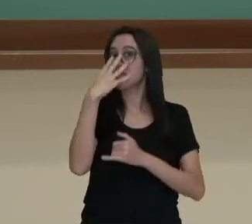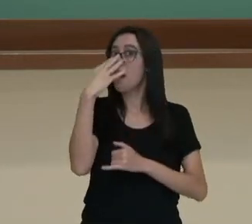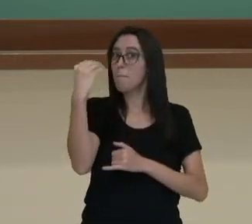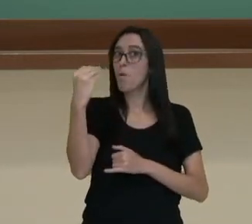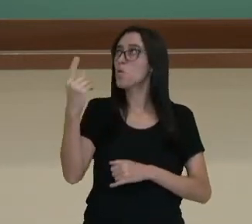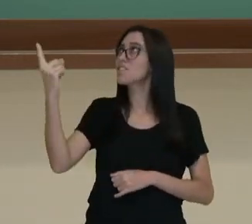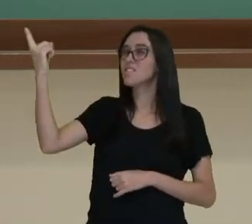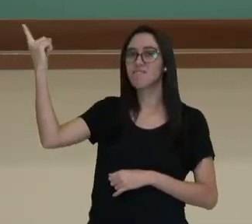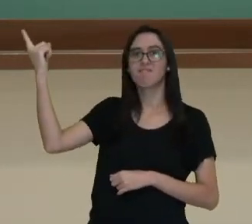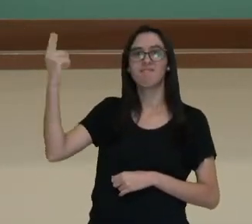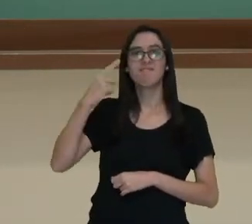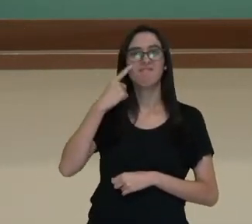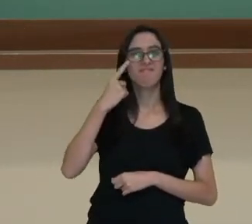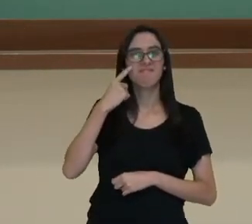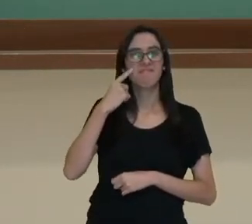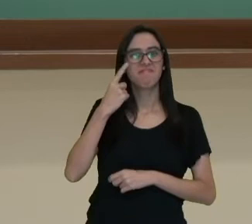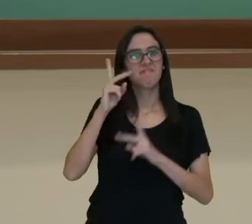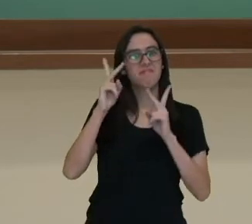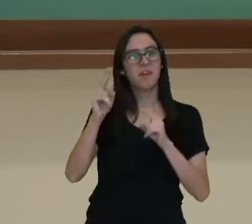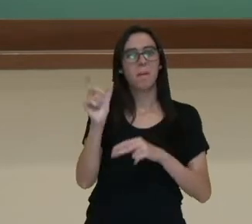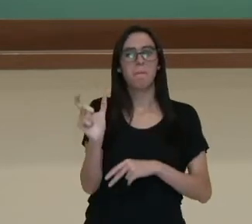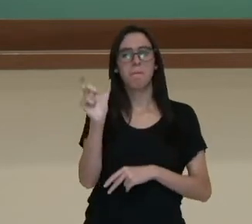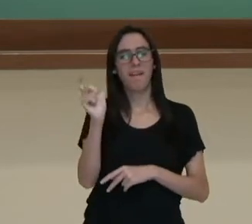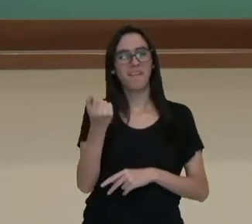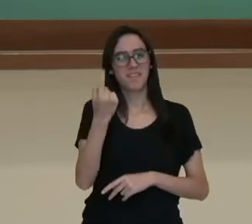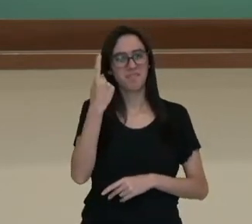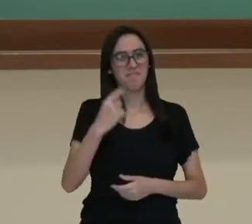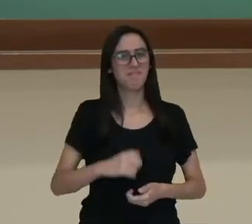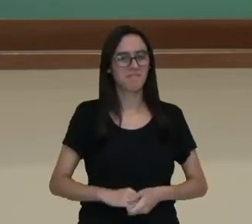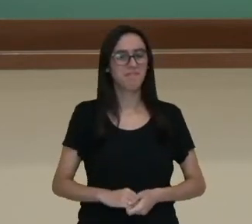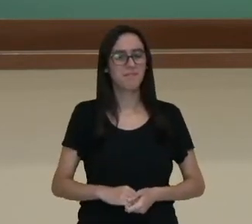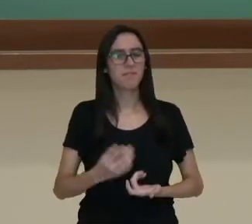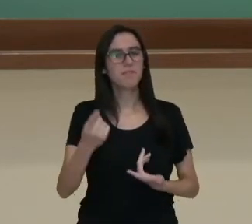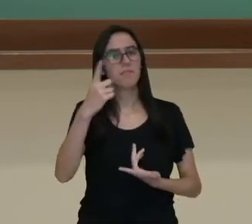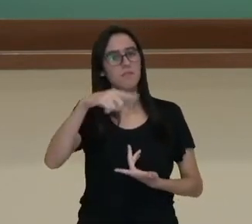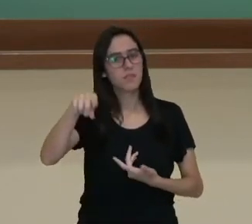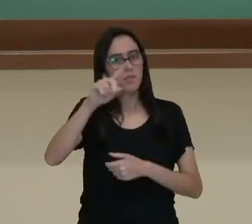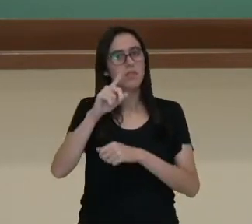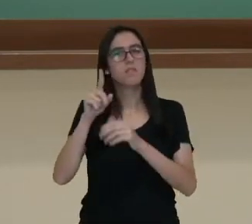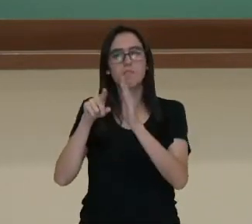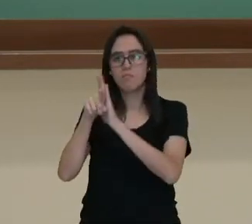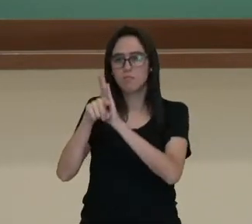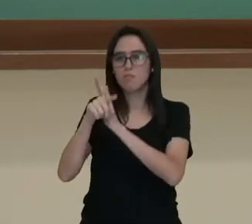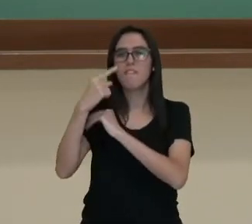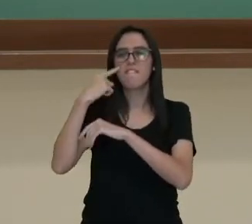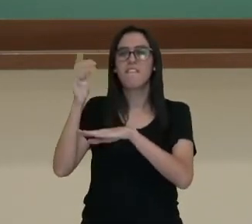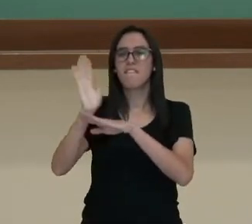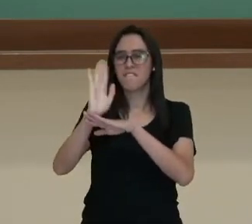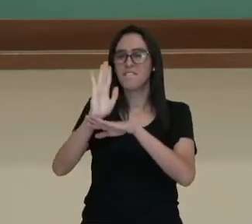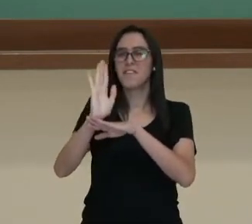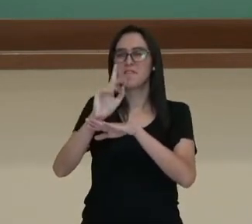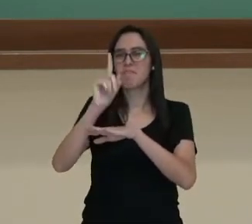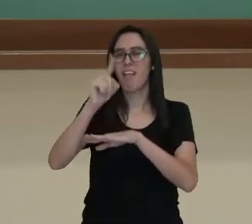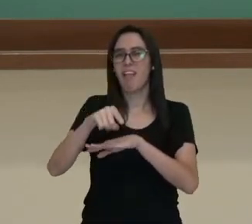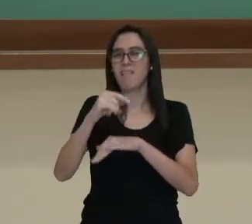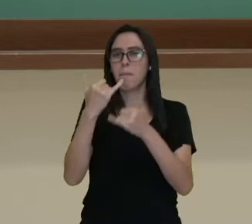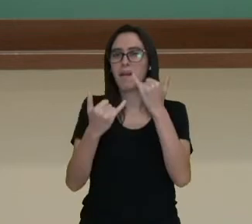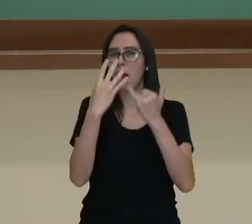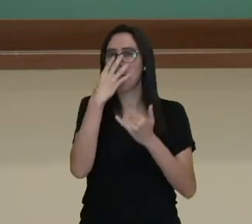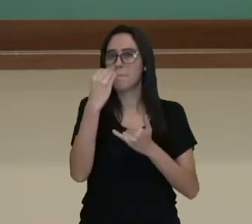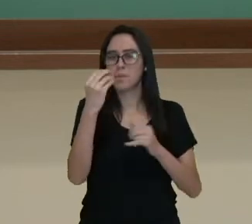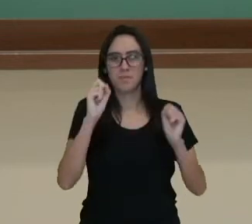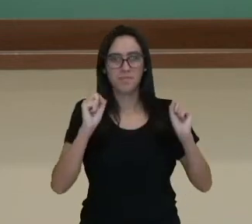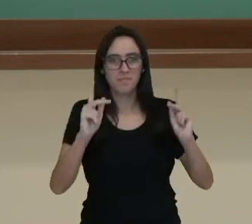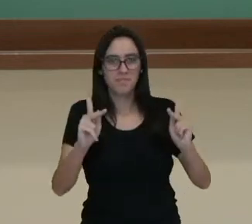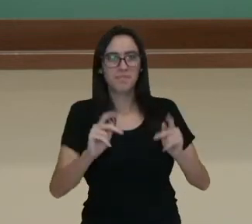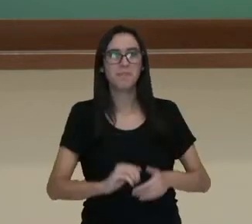que interessante aqui, ó, se vocês observarem, tá? Façam as buscas, as pesquisas, vocês vão ver aí justamente, tá? Então, essas são as